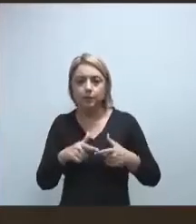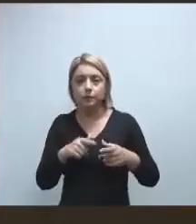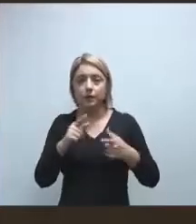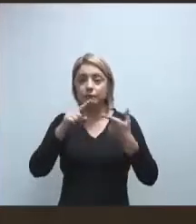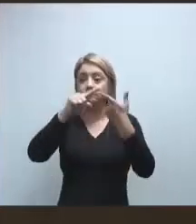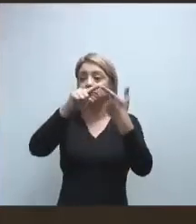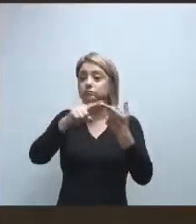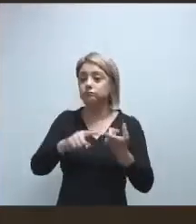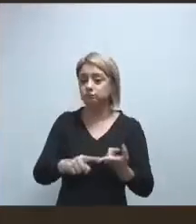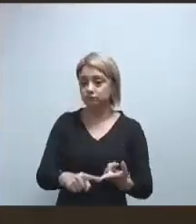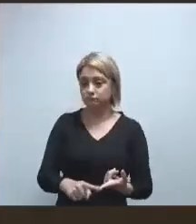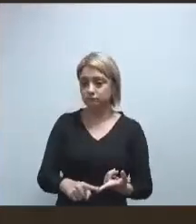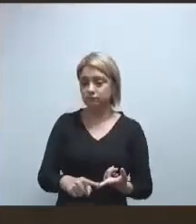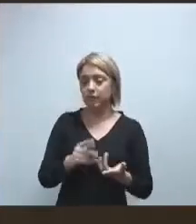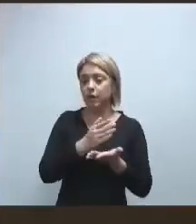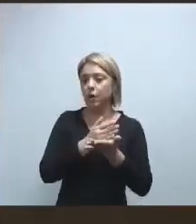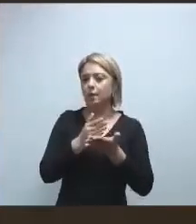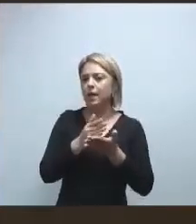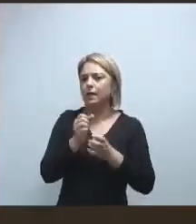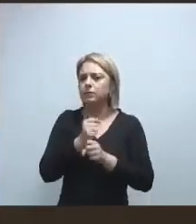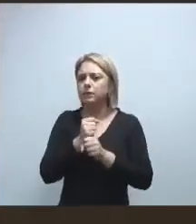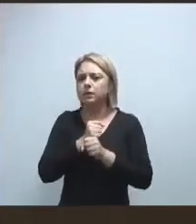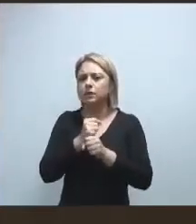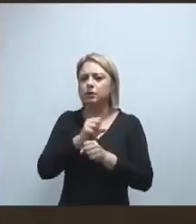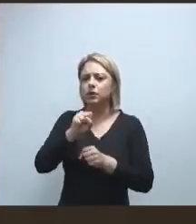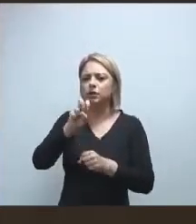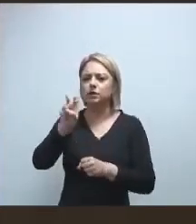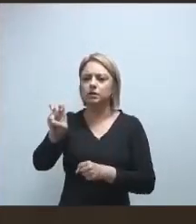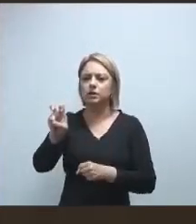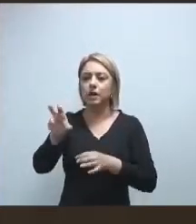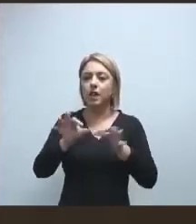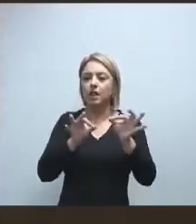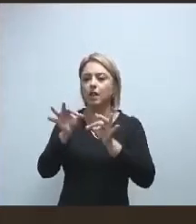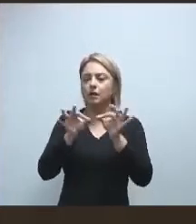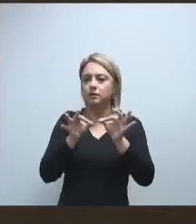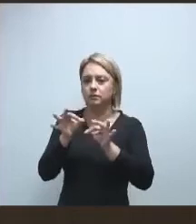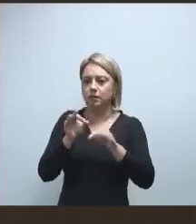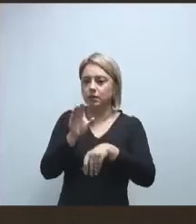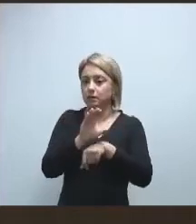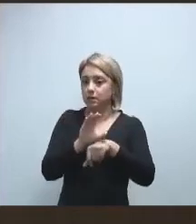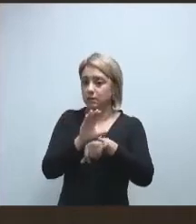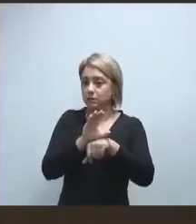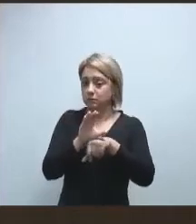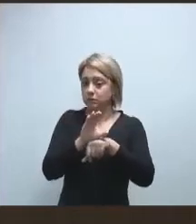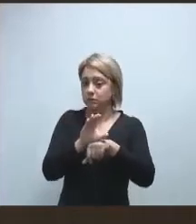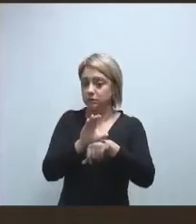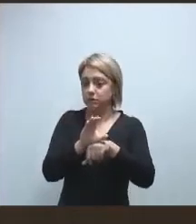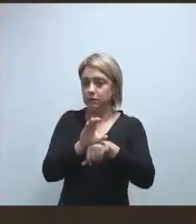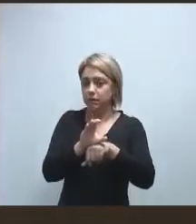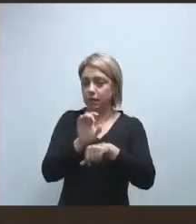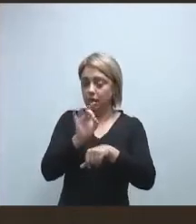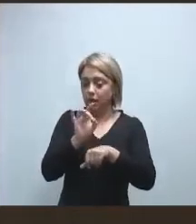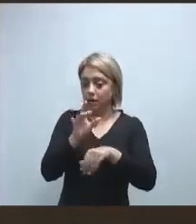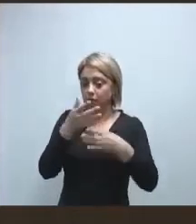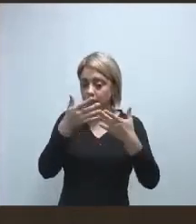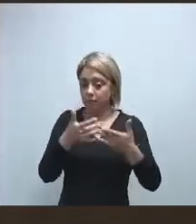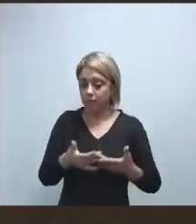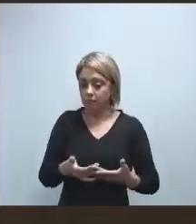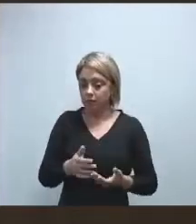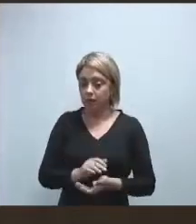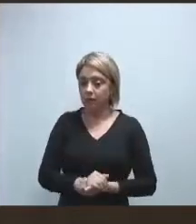específica que começa em 85 de preparação para a constituinte puramente falando